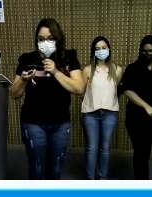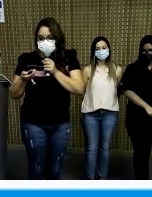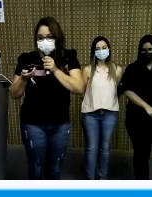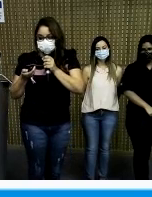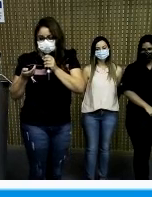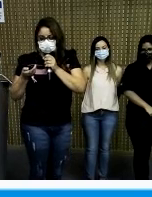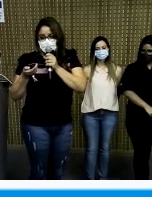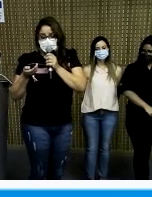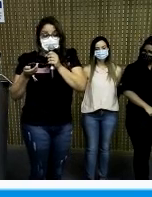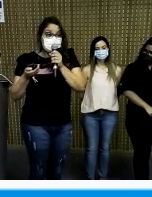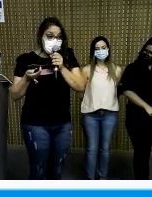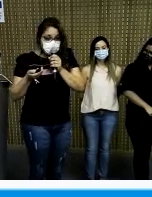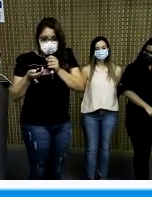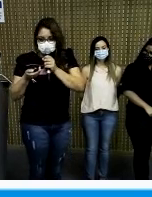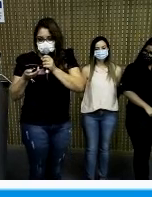obesidade,